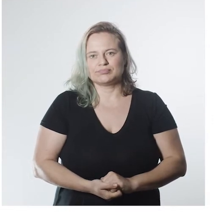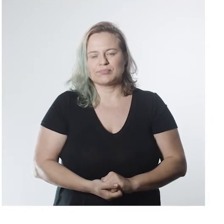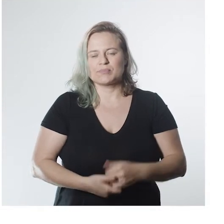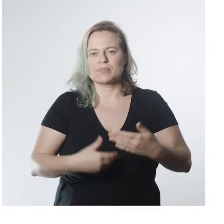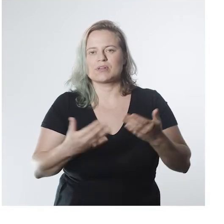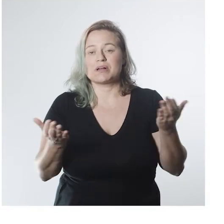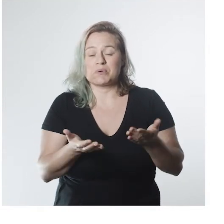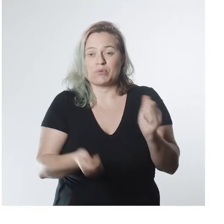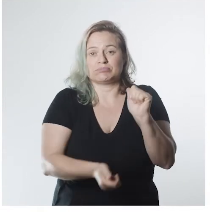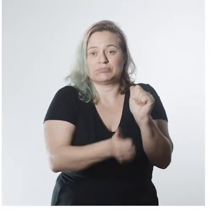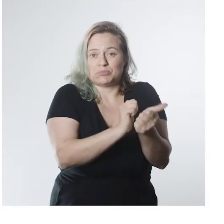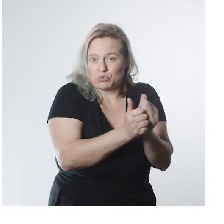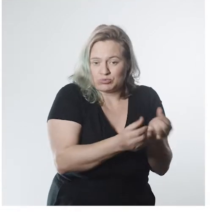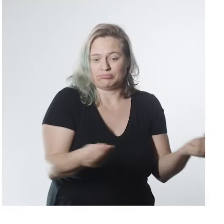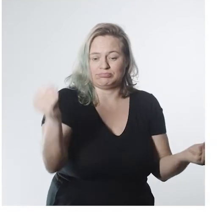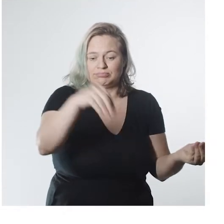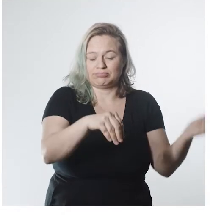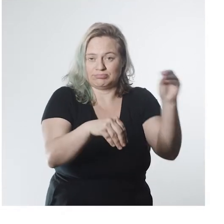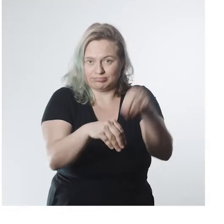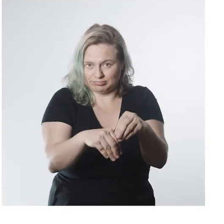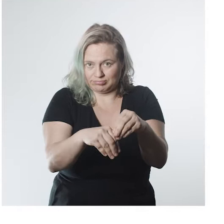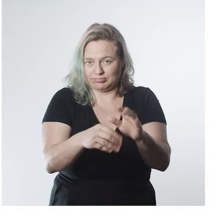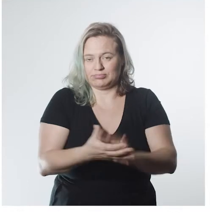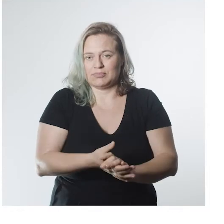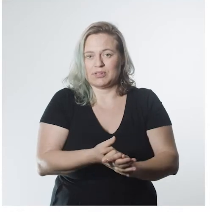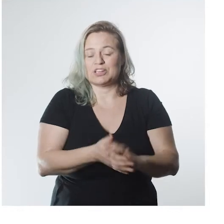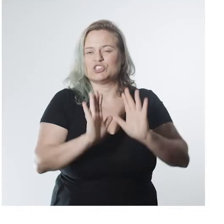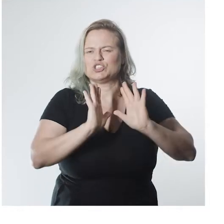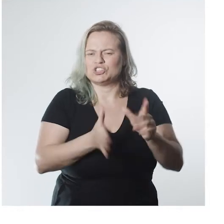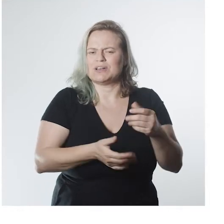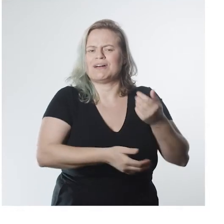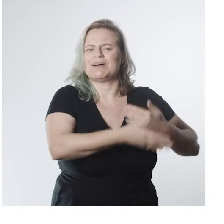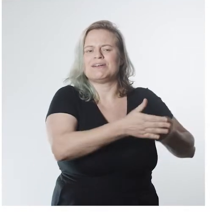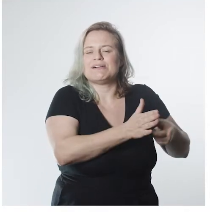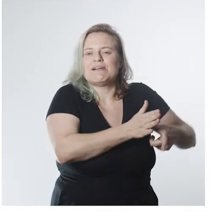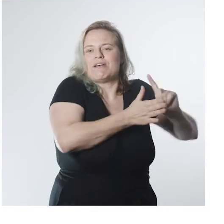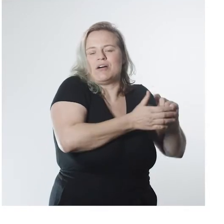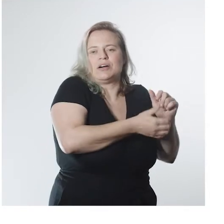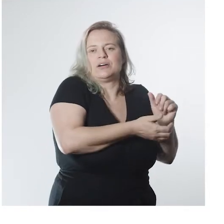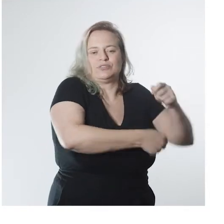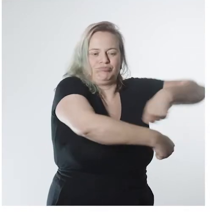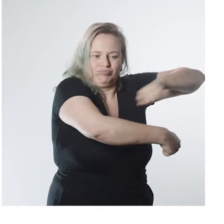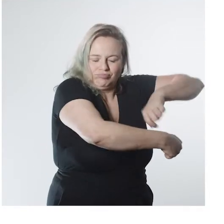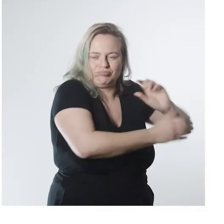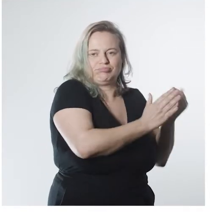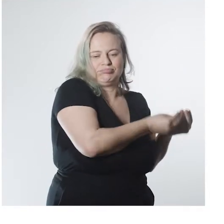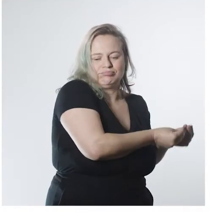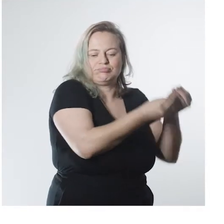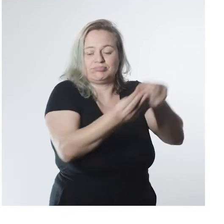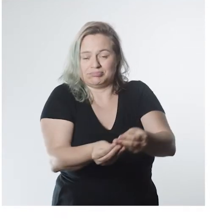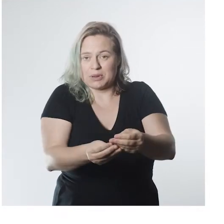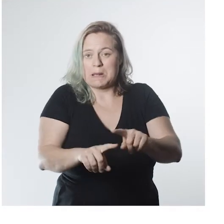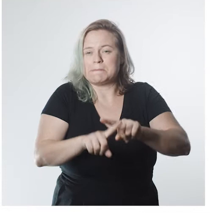Agora eu vou adicionar o arroz. Esse arroz, gente, eu pré-cozinhei ele, deixei bem al dente, para, na verdade, adiantar o processo aqui. Ah, mas eu quero colocar o